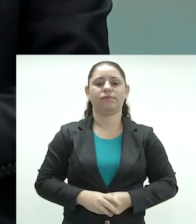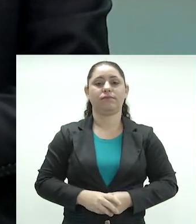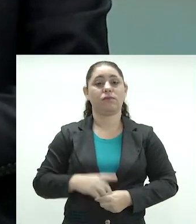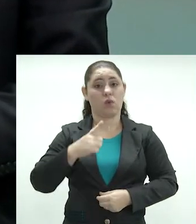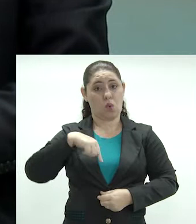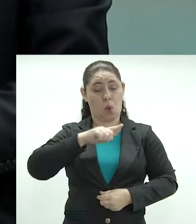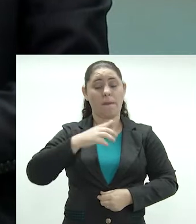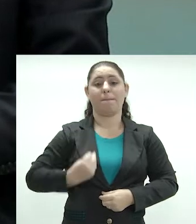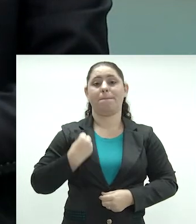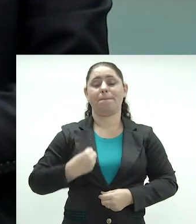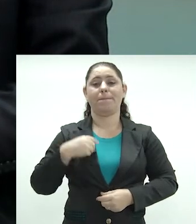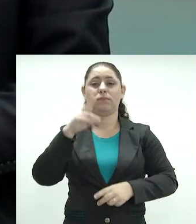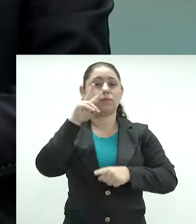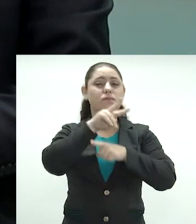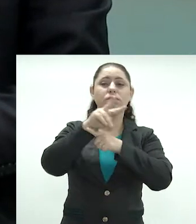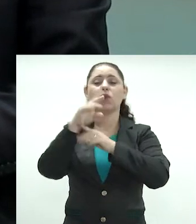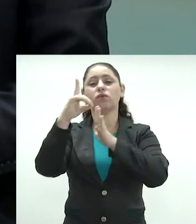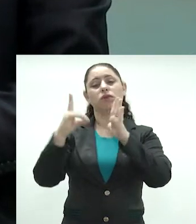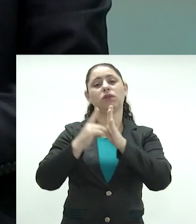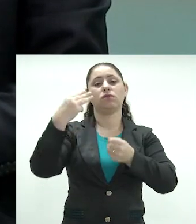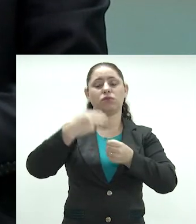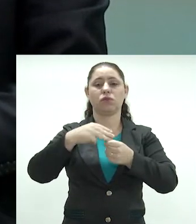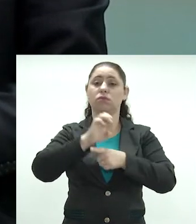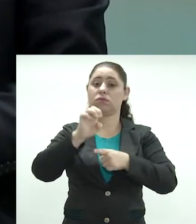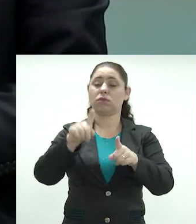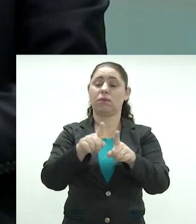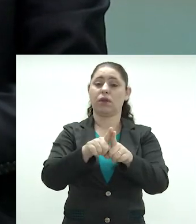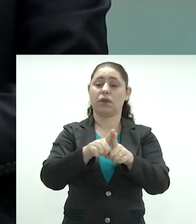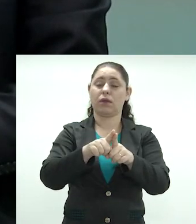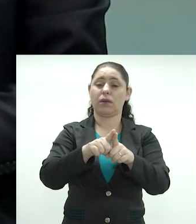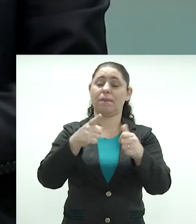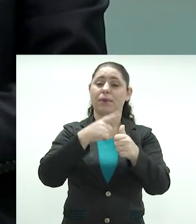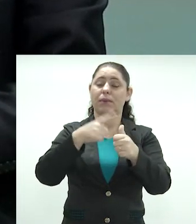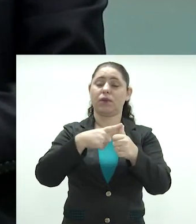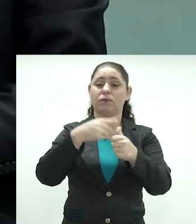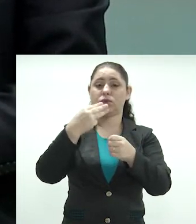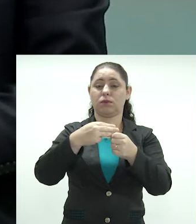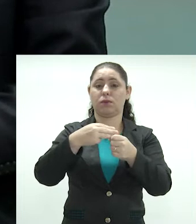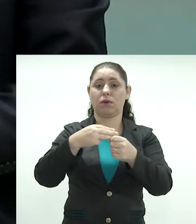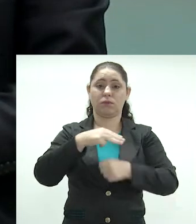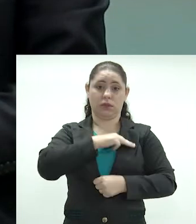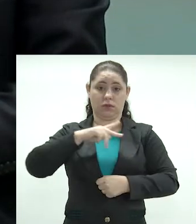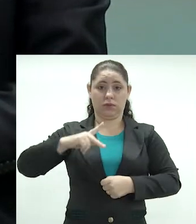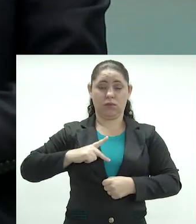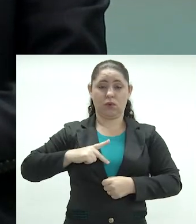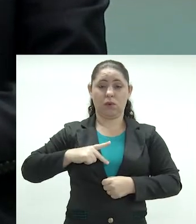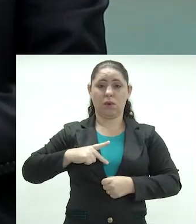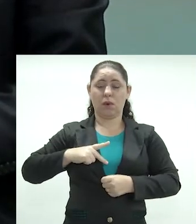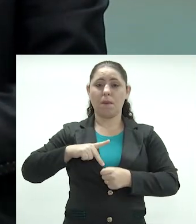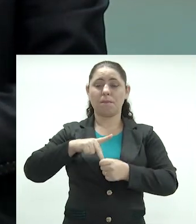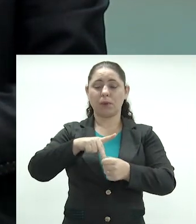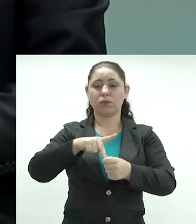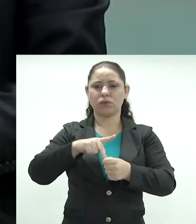cima. Com isso nós participamos na fiscalização dos decretos municipais e estadual, o primeiro era municipal em Campo Grande, o Ministério Público